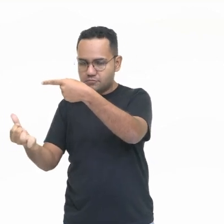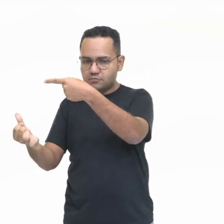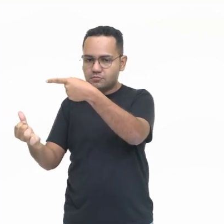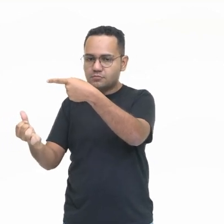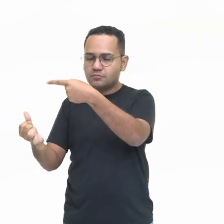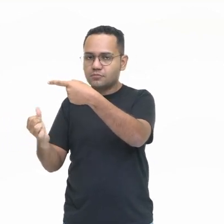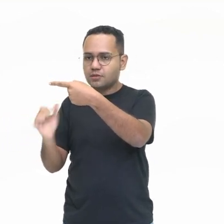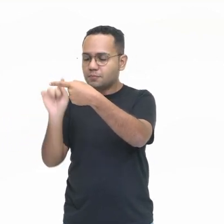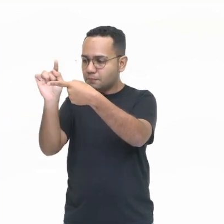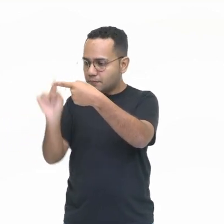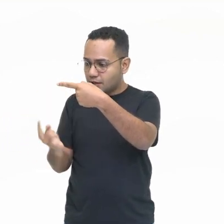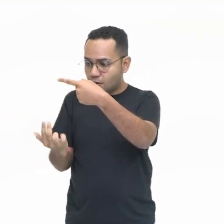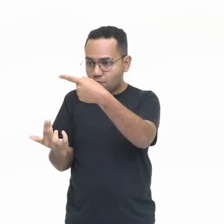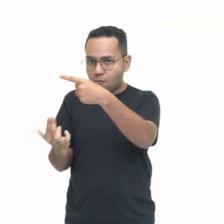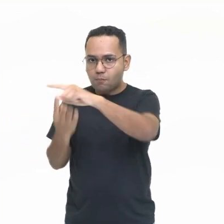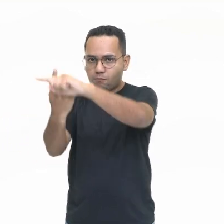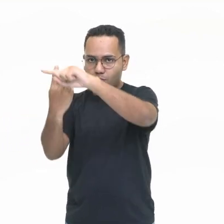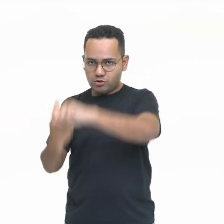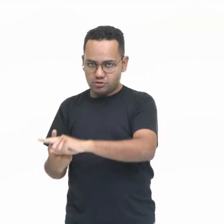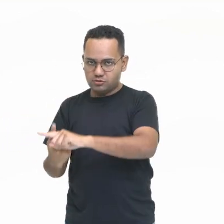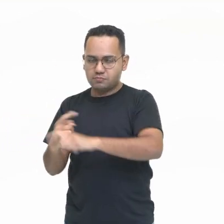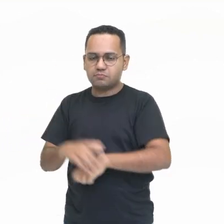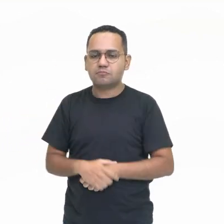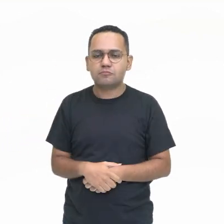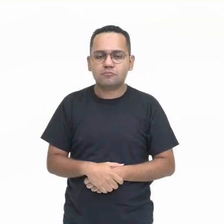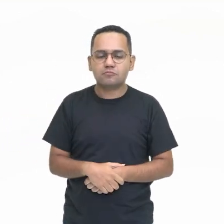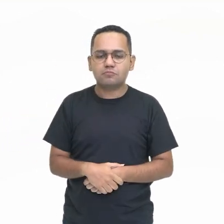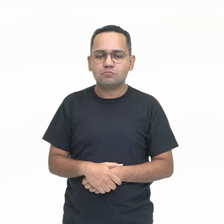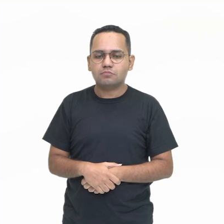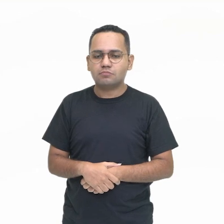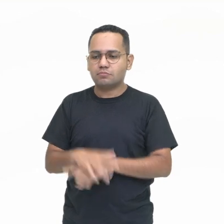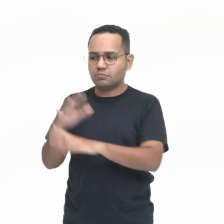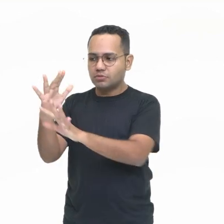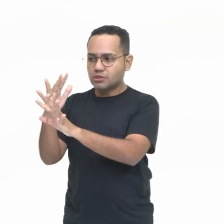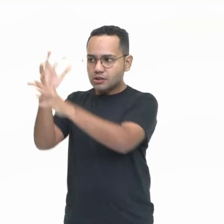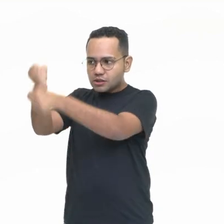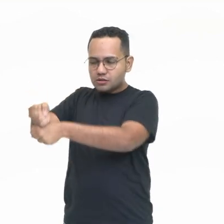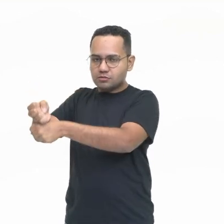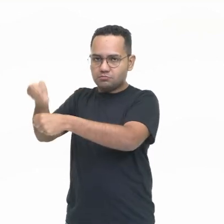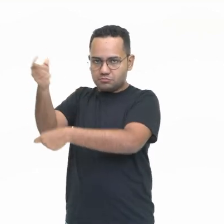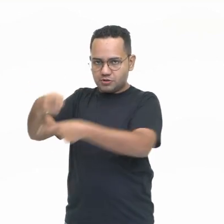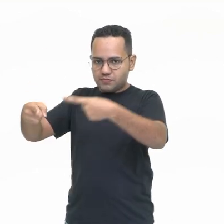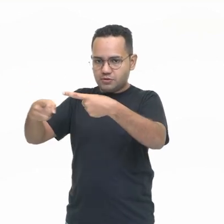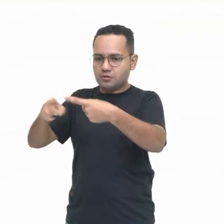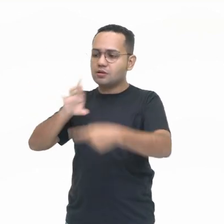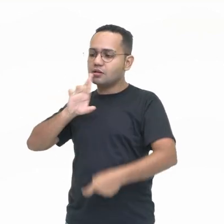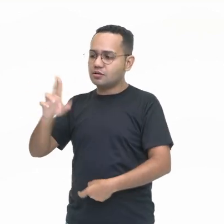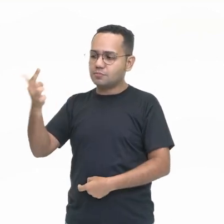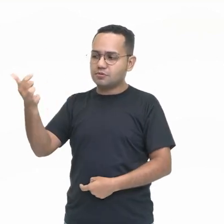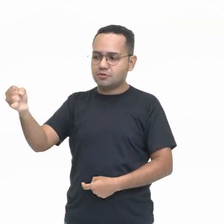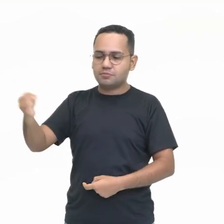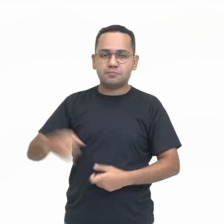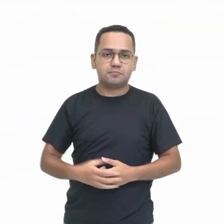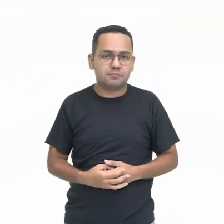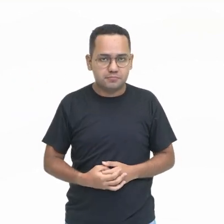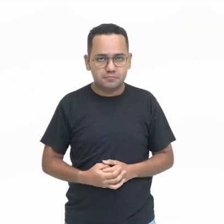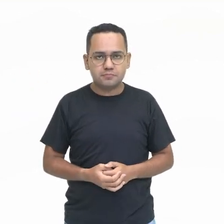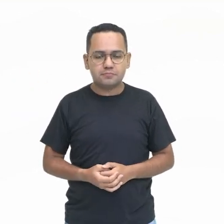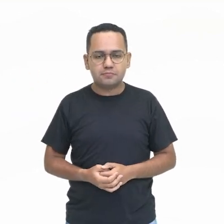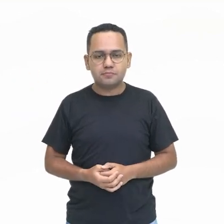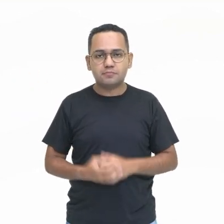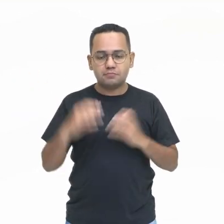o resultado é positivo. E aí, 288 dividido por 16 é igual